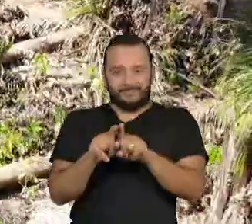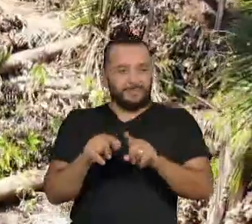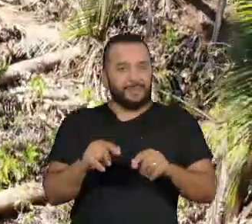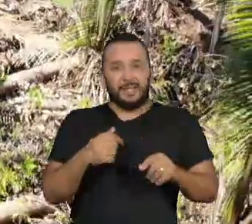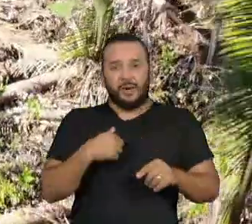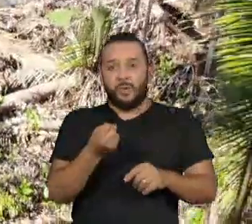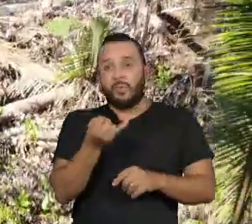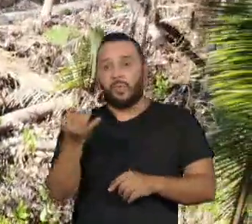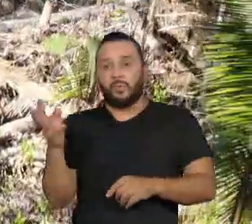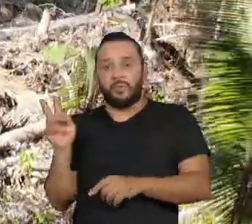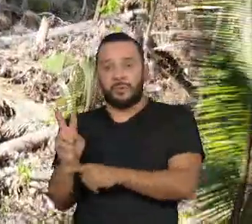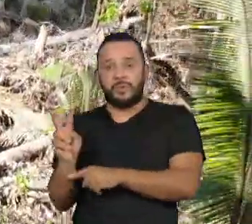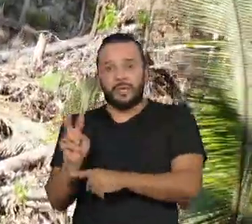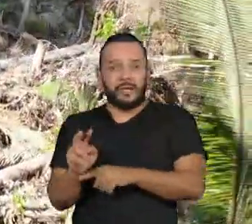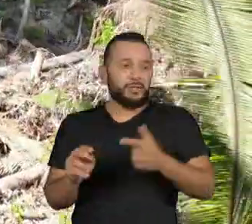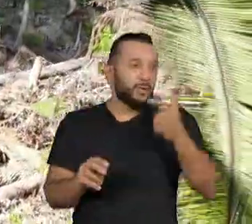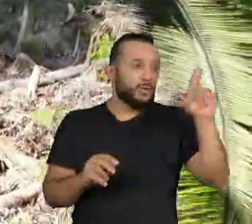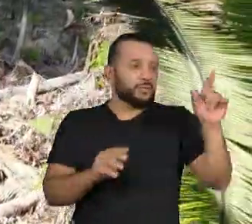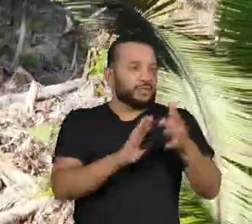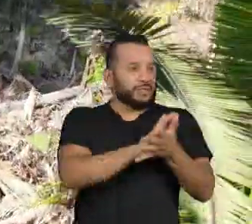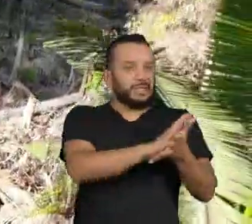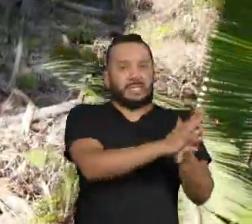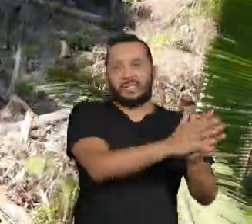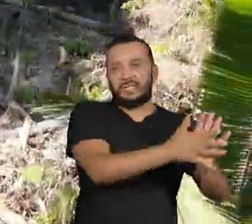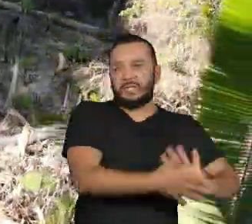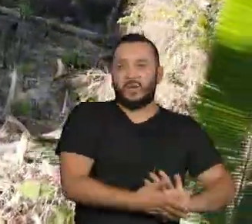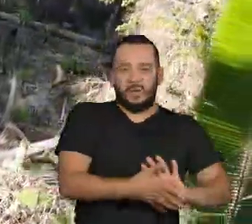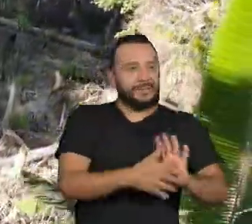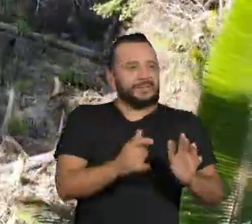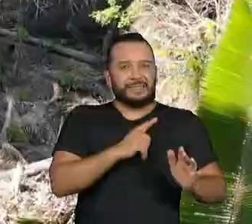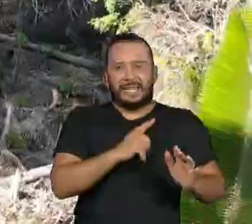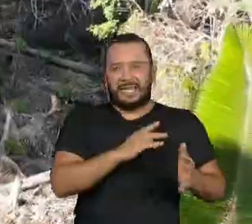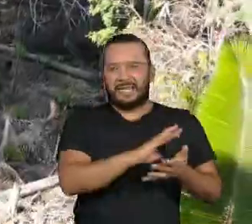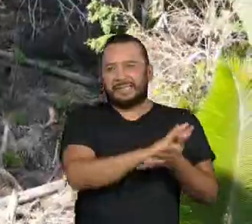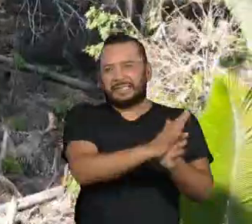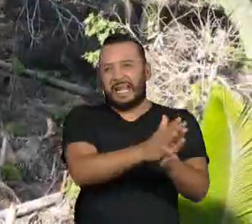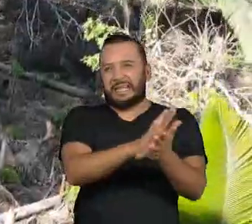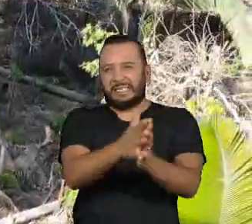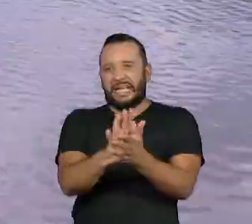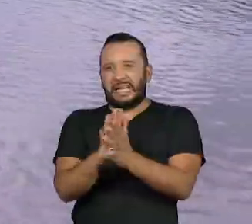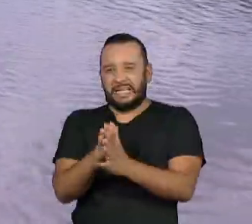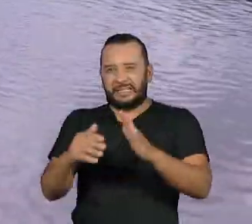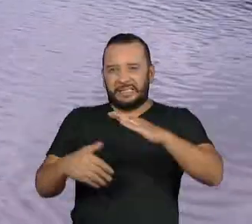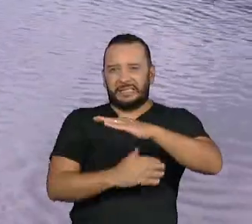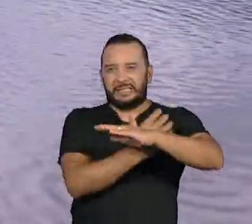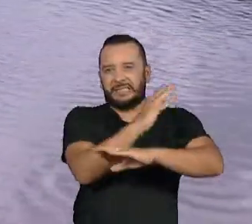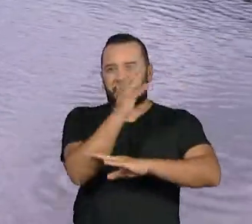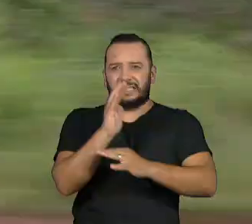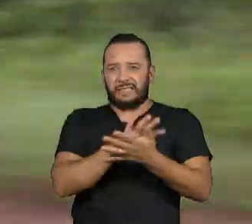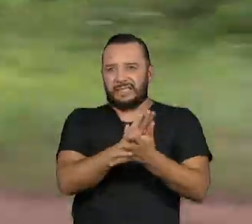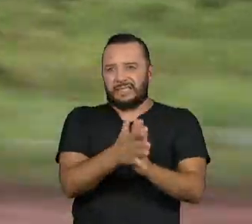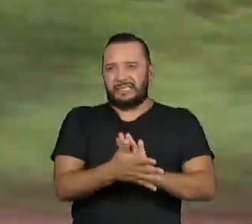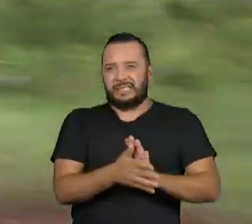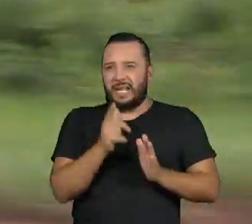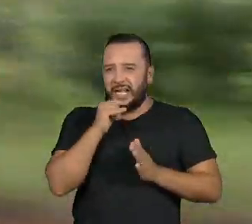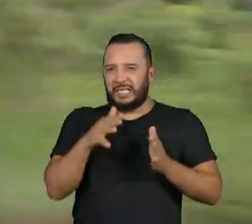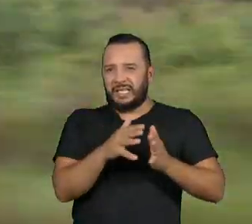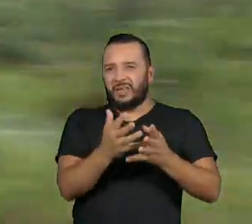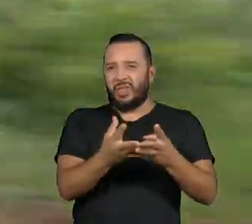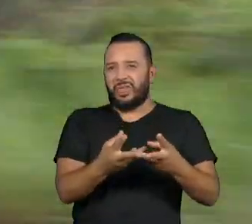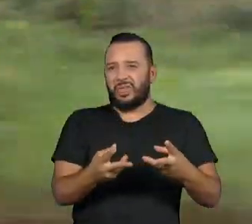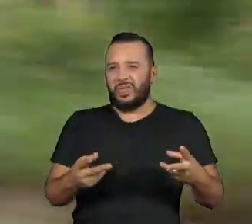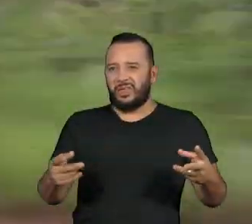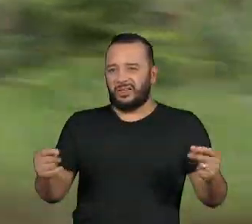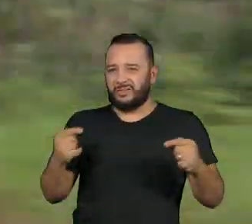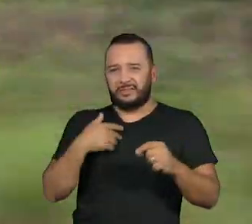uma região onde a devastação avança sobre a biodiversidade, sobre os rios, as terras,